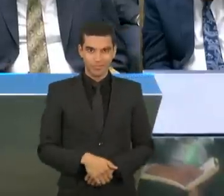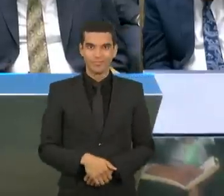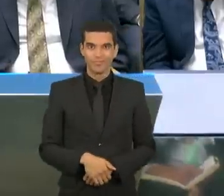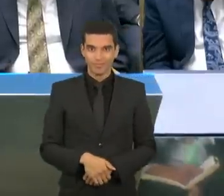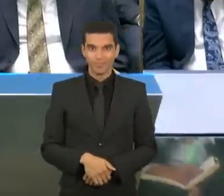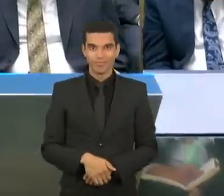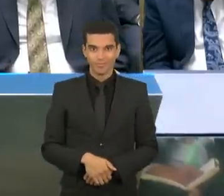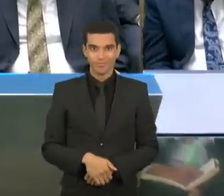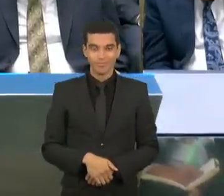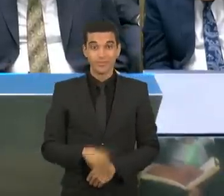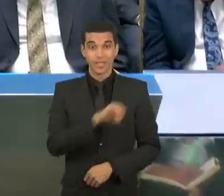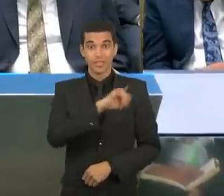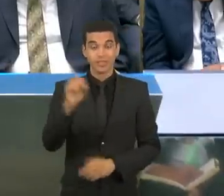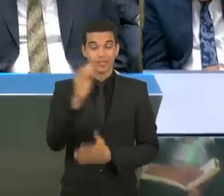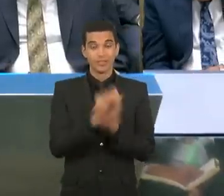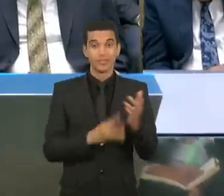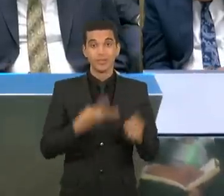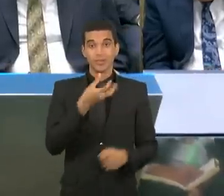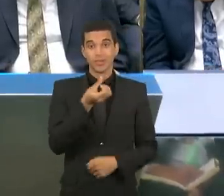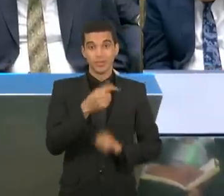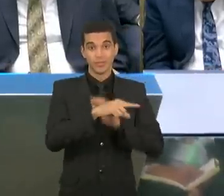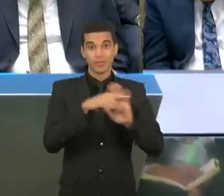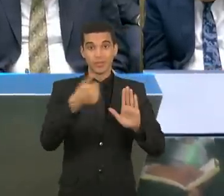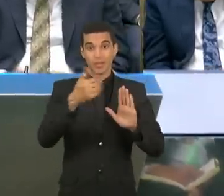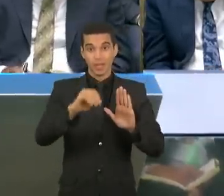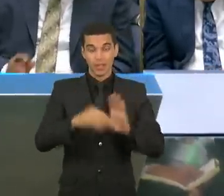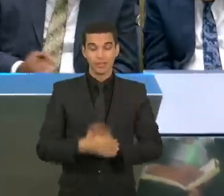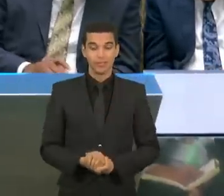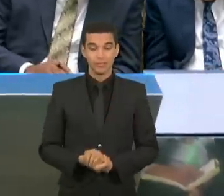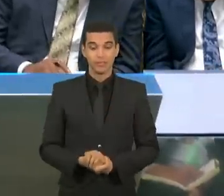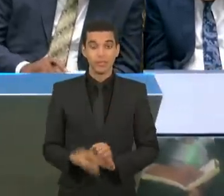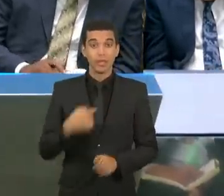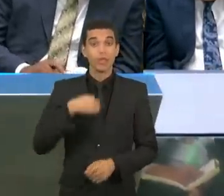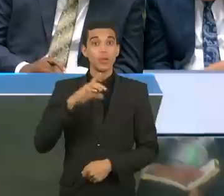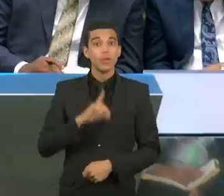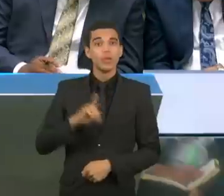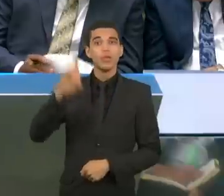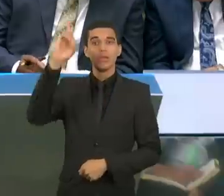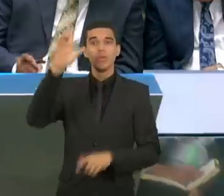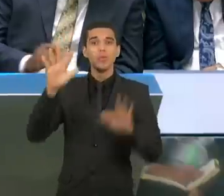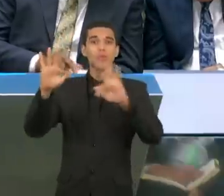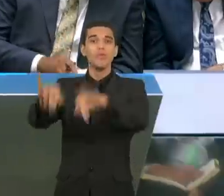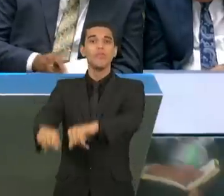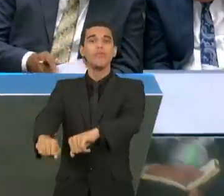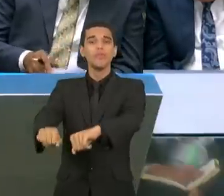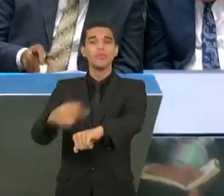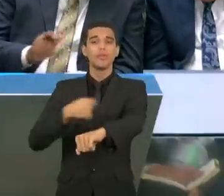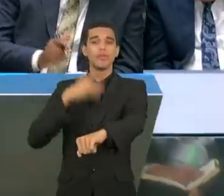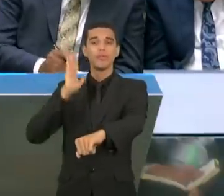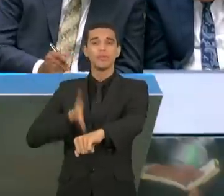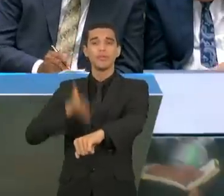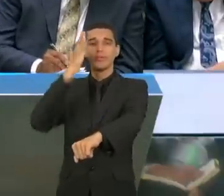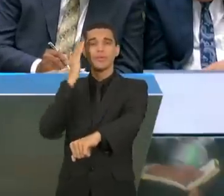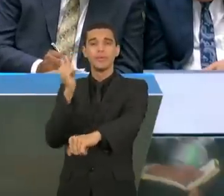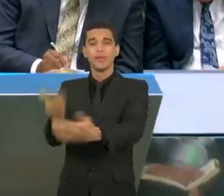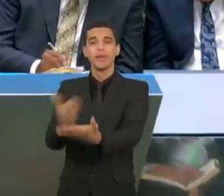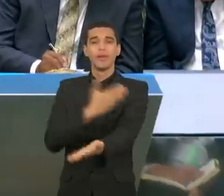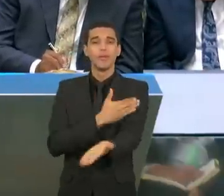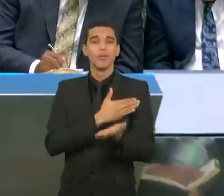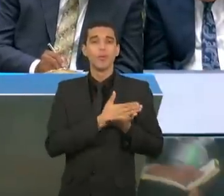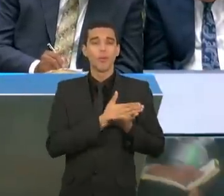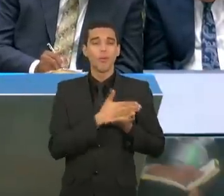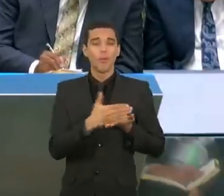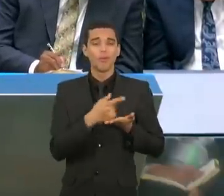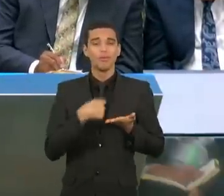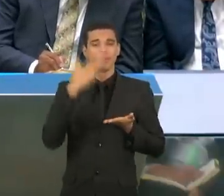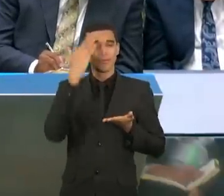Isaías 46 e 10. Eu sou aquele que anuncia o fim desde o princípio. E desde a antiguidade as coisas que